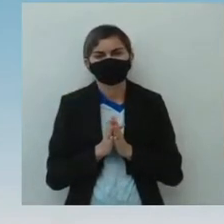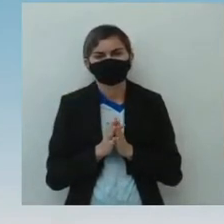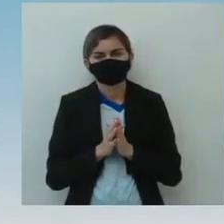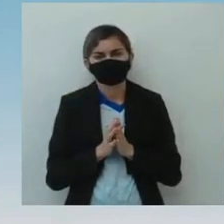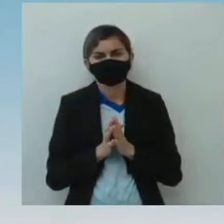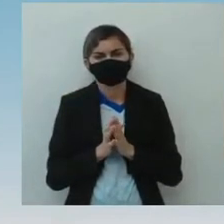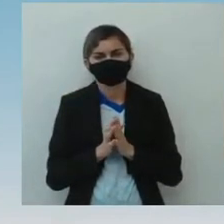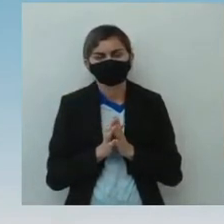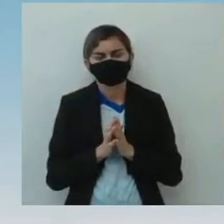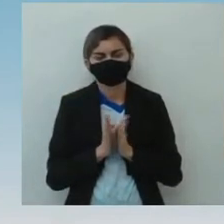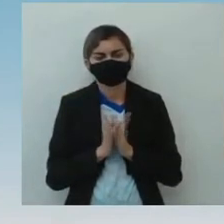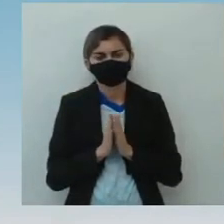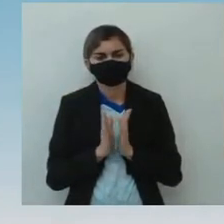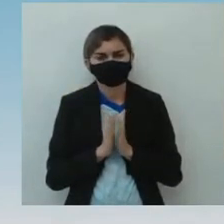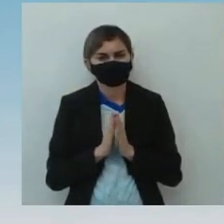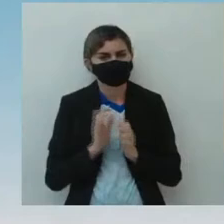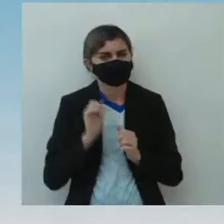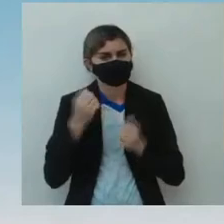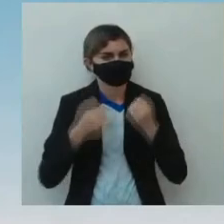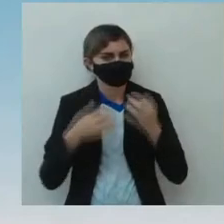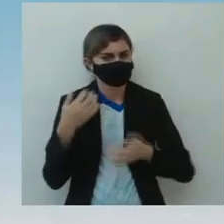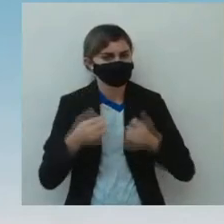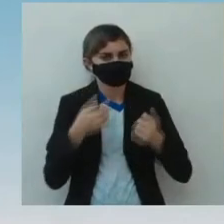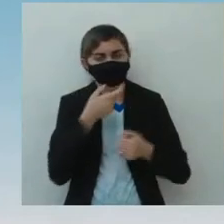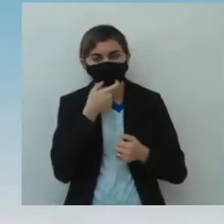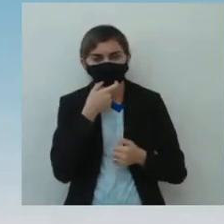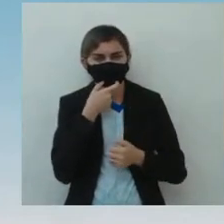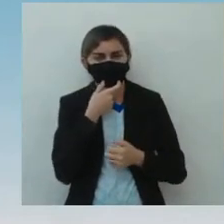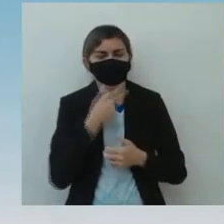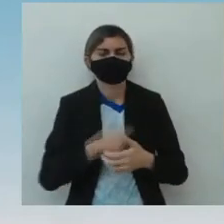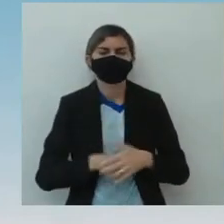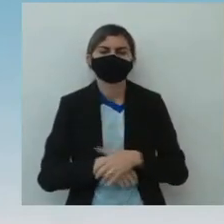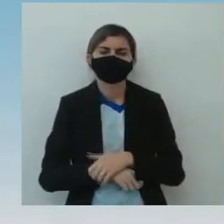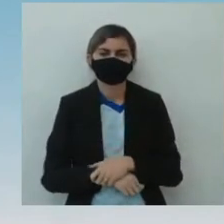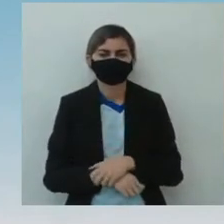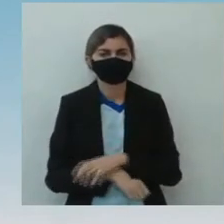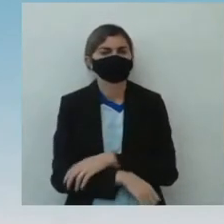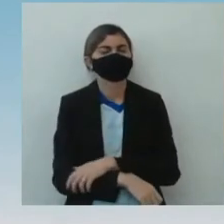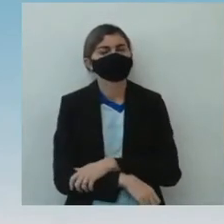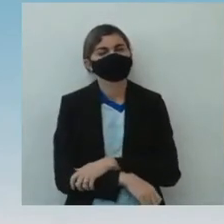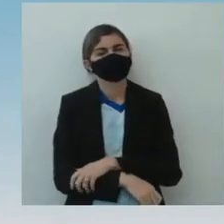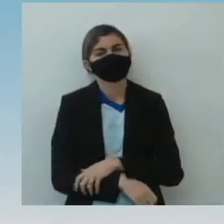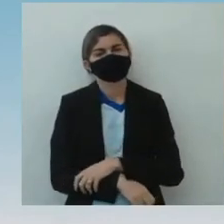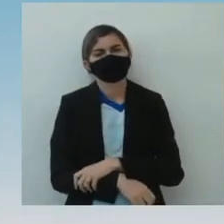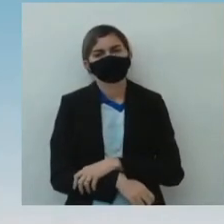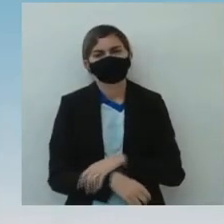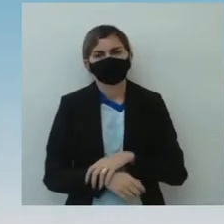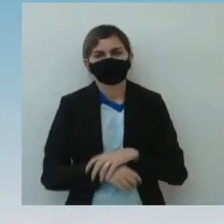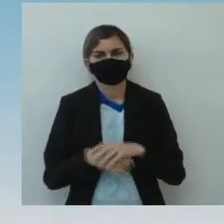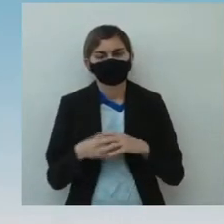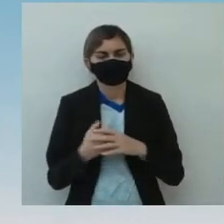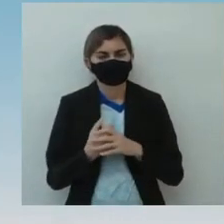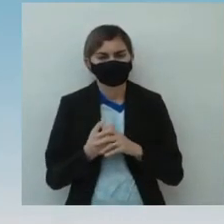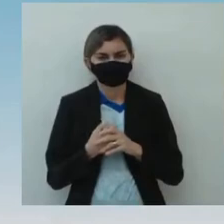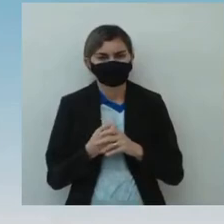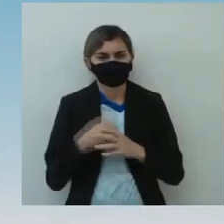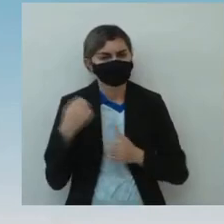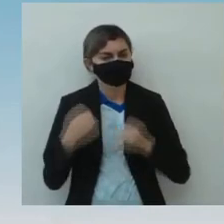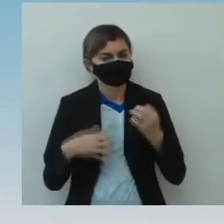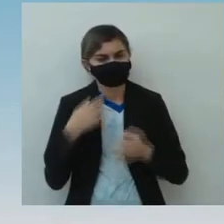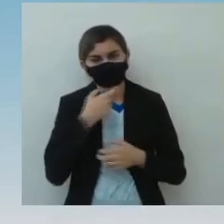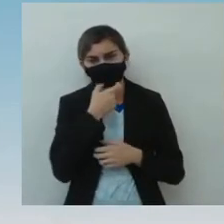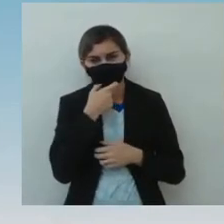Henrique winfortune Dobermann or Action Power of representation Within